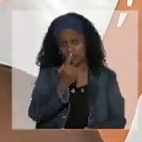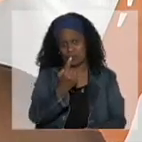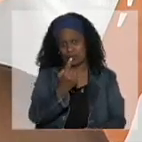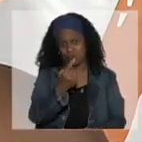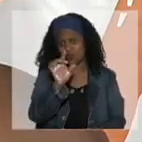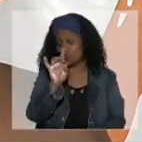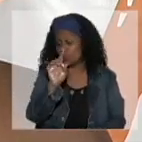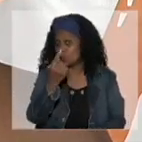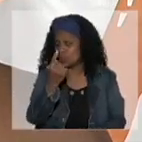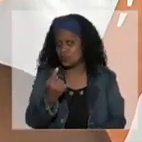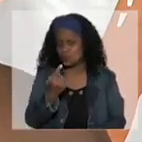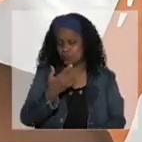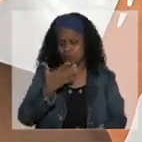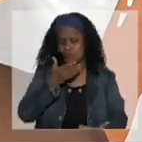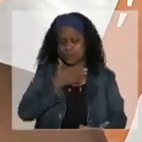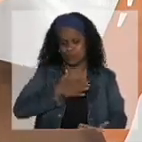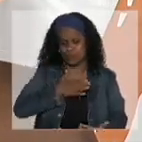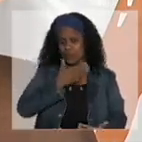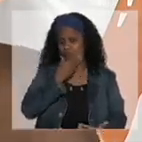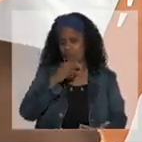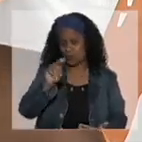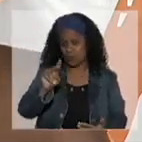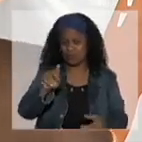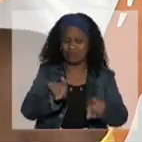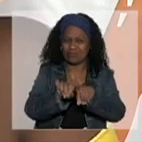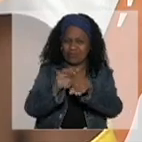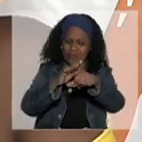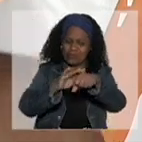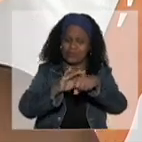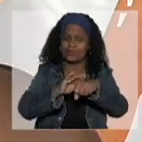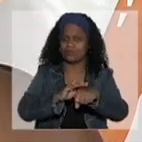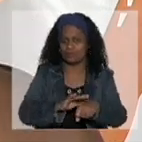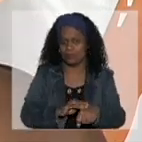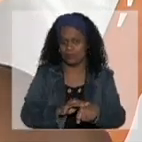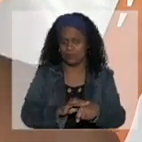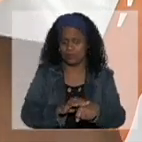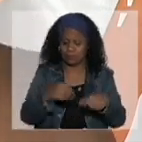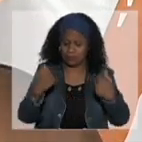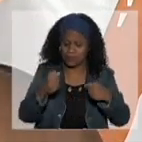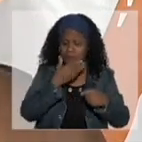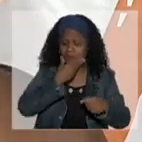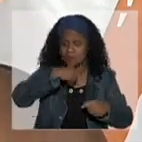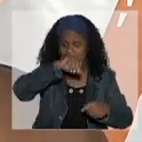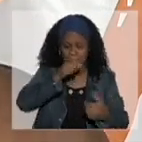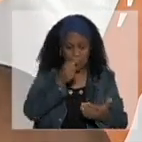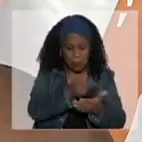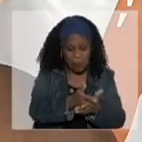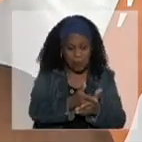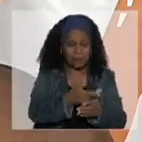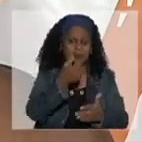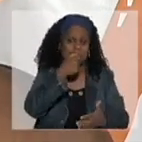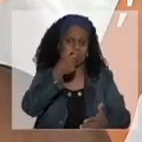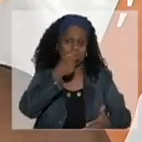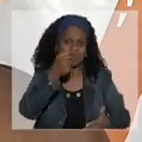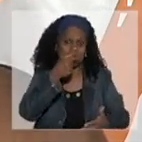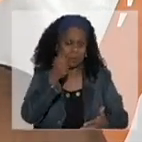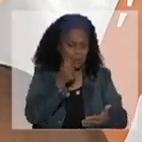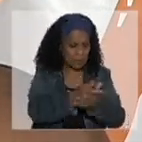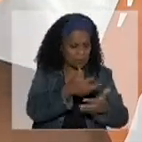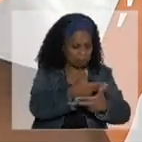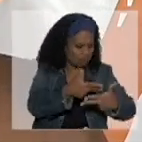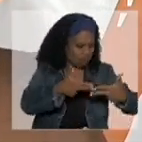e também precisa do pai que meu irmão também é epilético língua precisa do meu pai para comprar os remédios para manter a casa